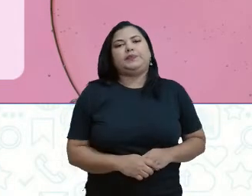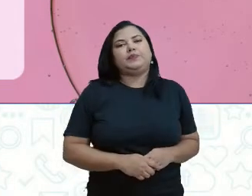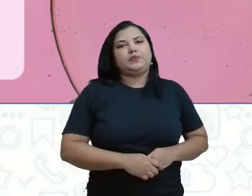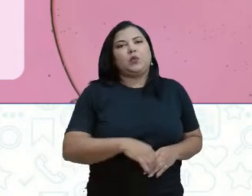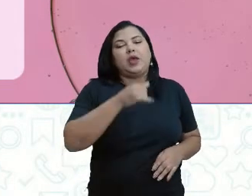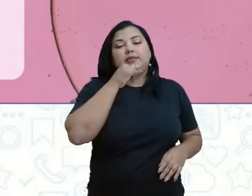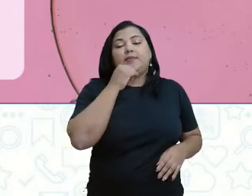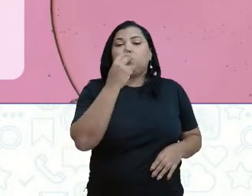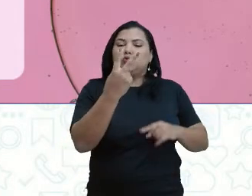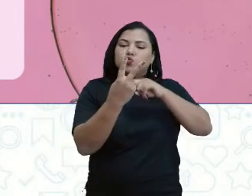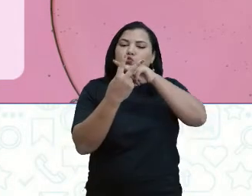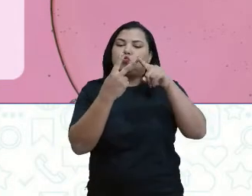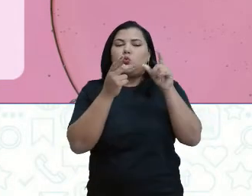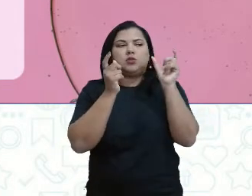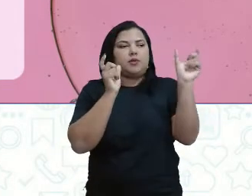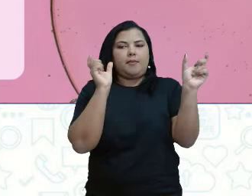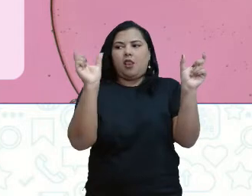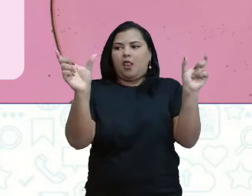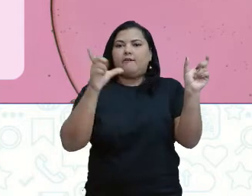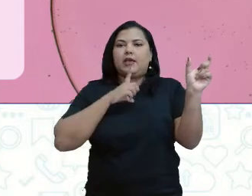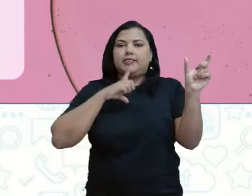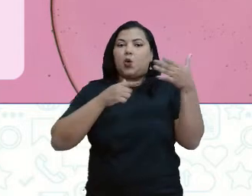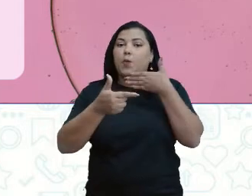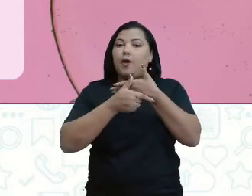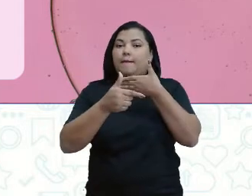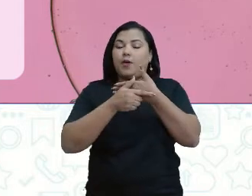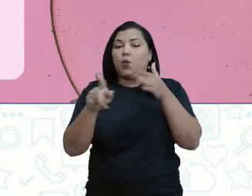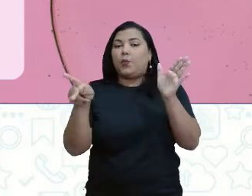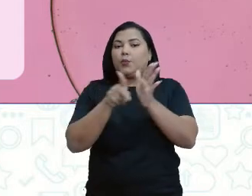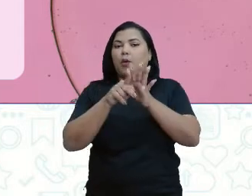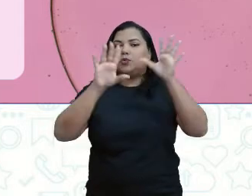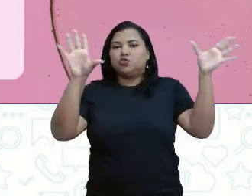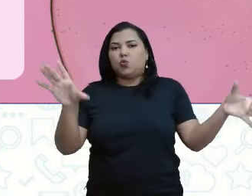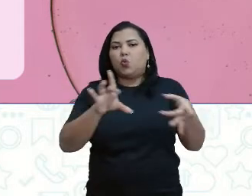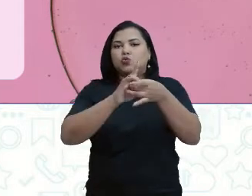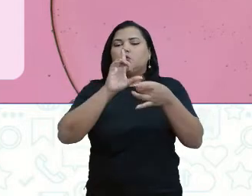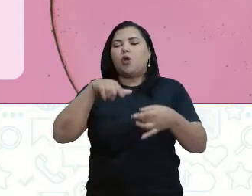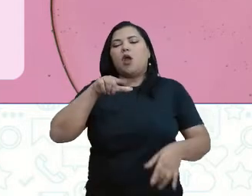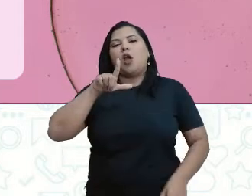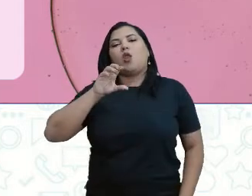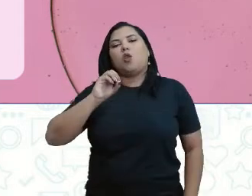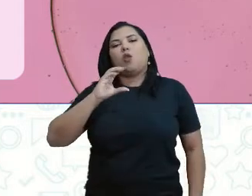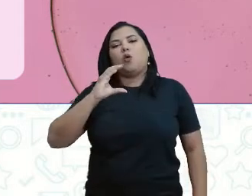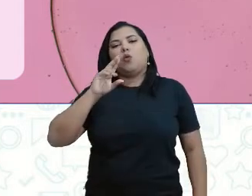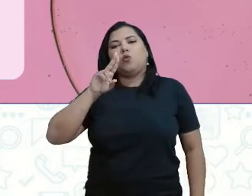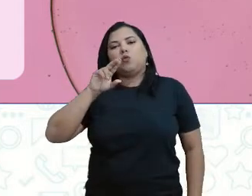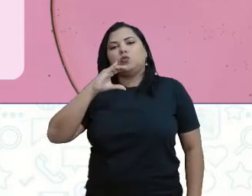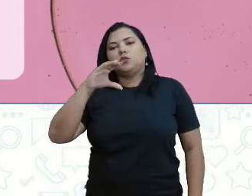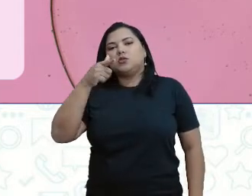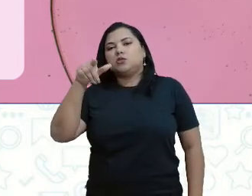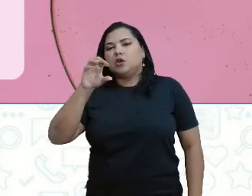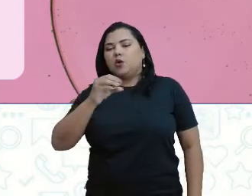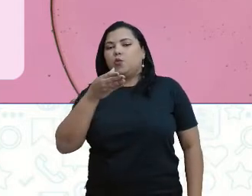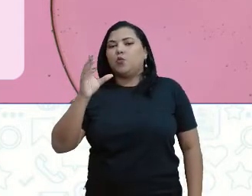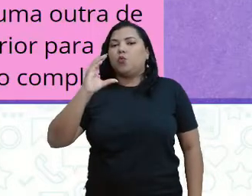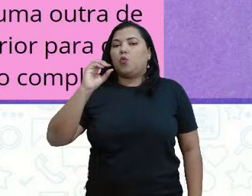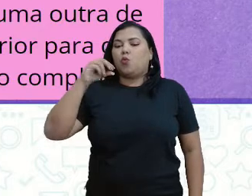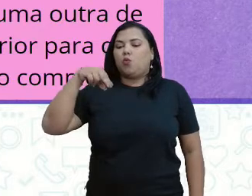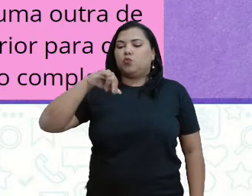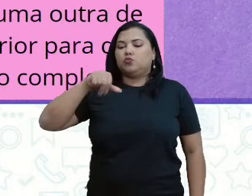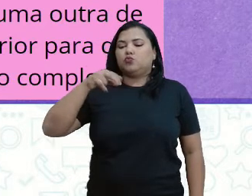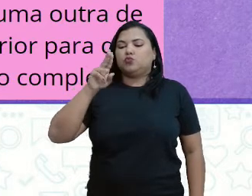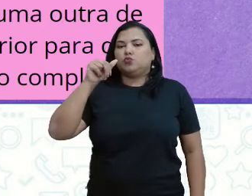Quando 2 ou mais palavras desempenham o papel de conjunção, a gente tem uma locução conjuntiva E aí, isso aqui foi só para dar